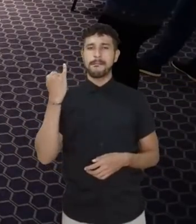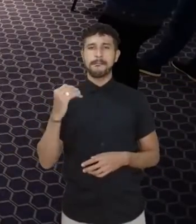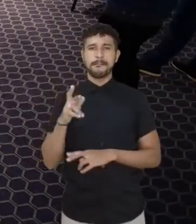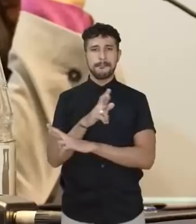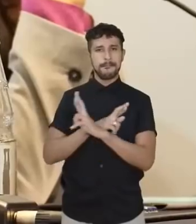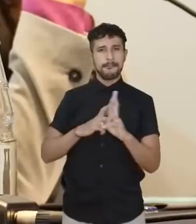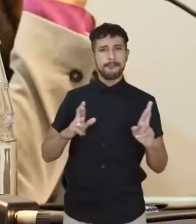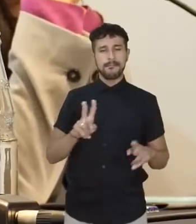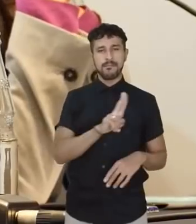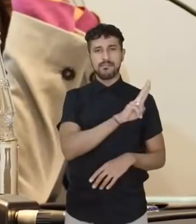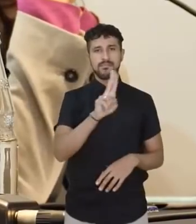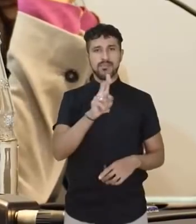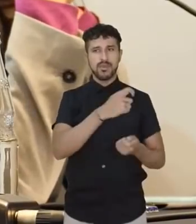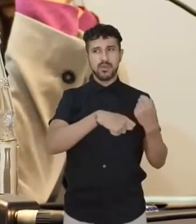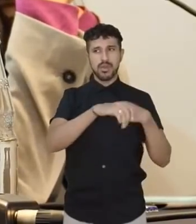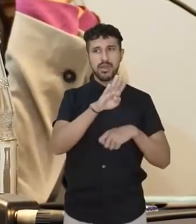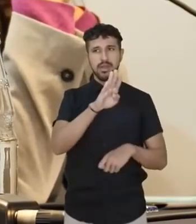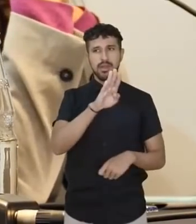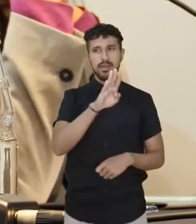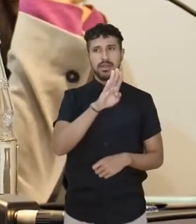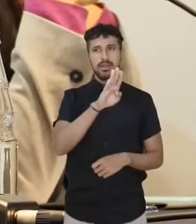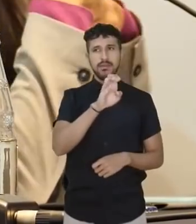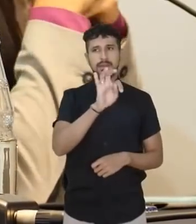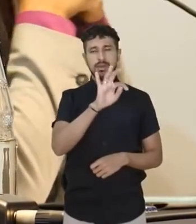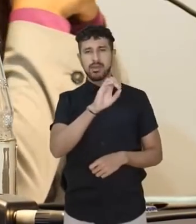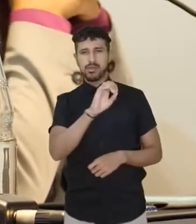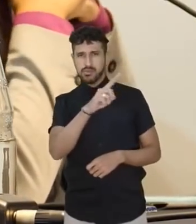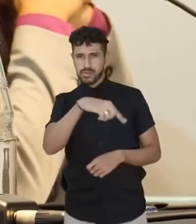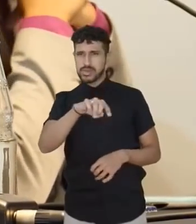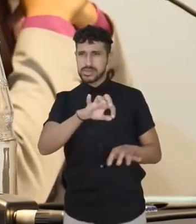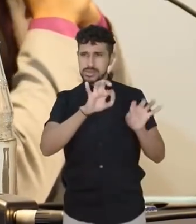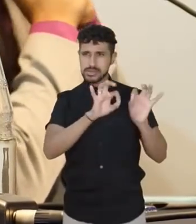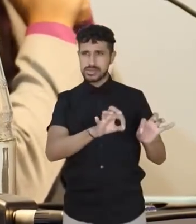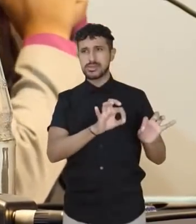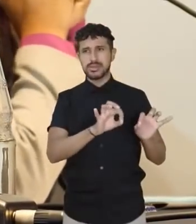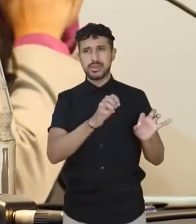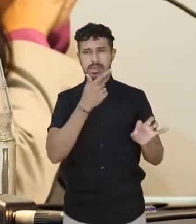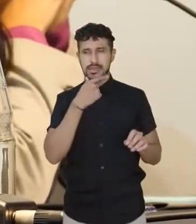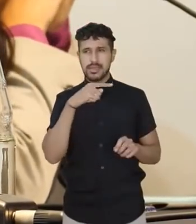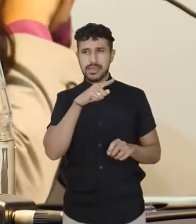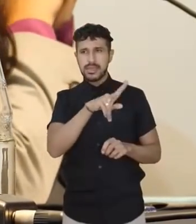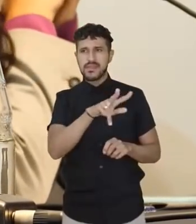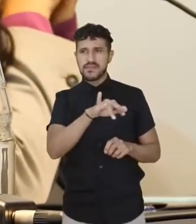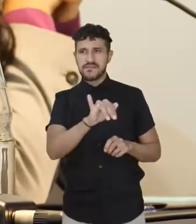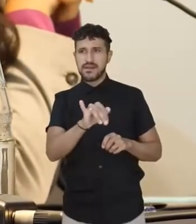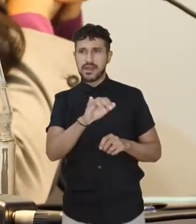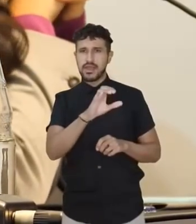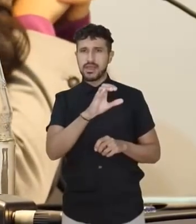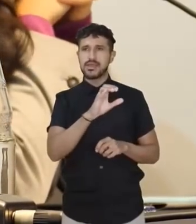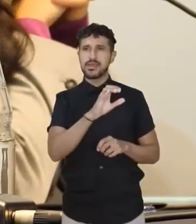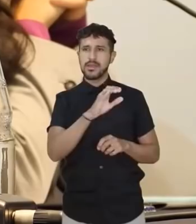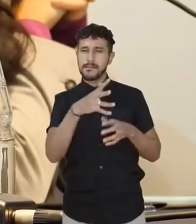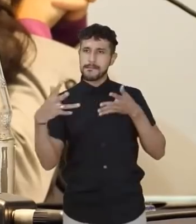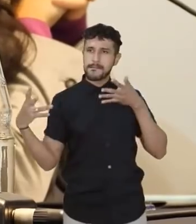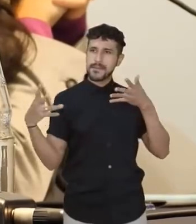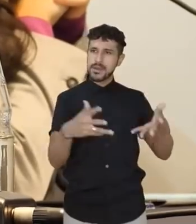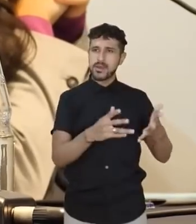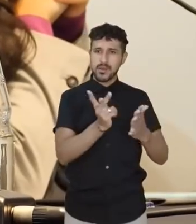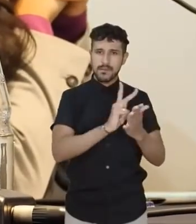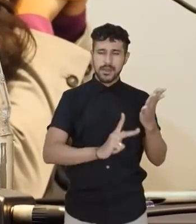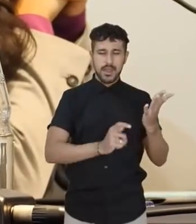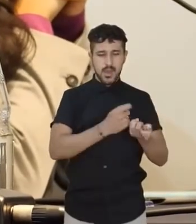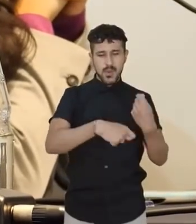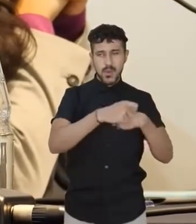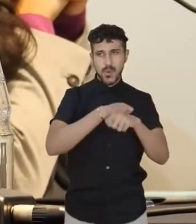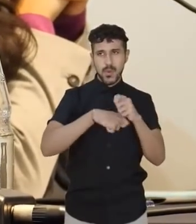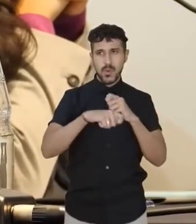economista Pércio Arida. Eu queria saber se vocês confirmam que ele está sendo cotado para participar do plano econômico da chapa